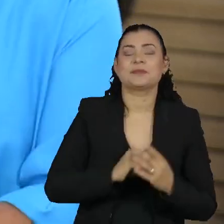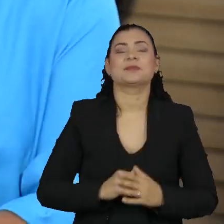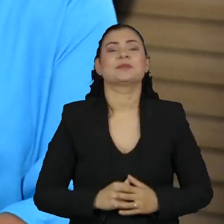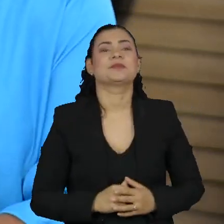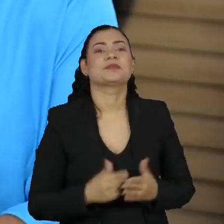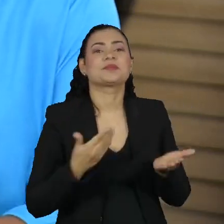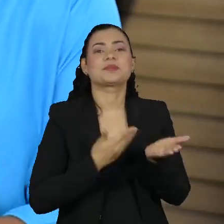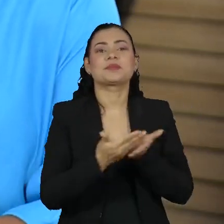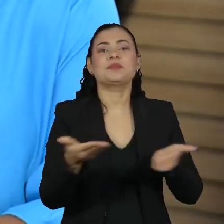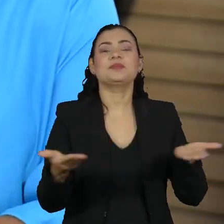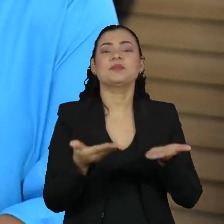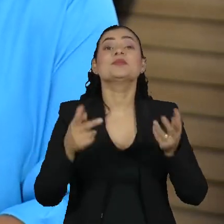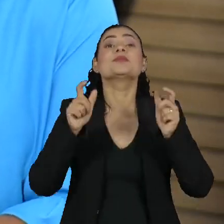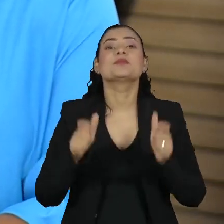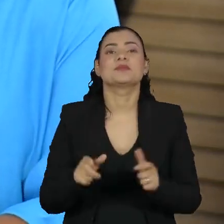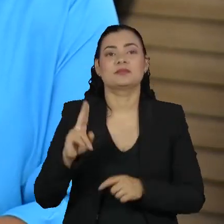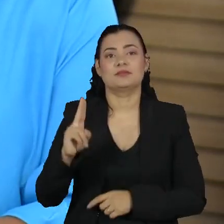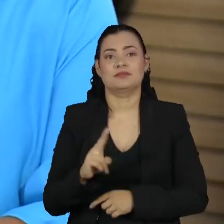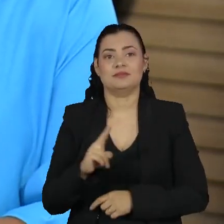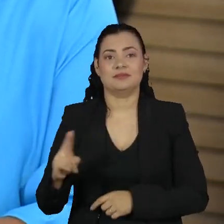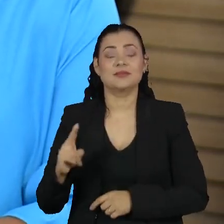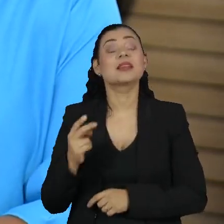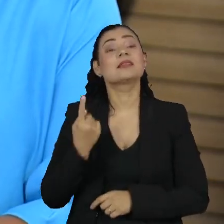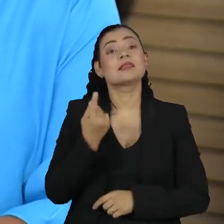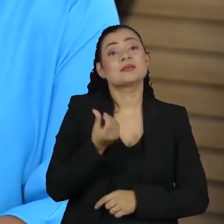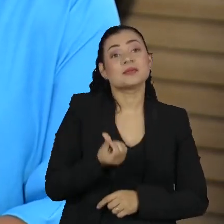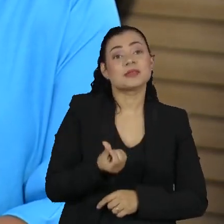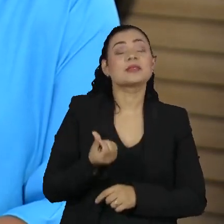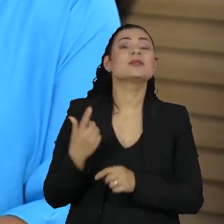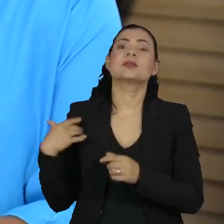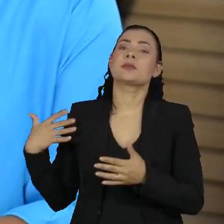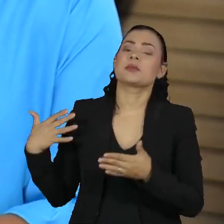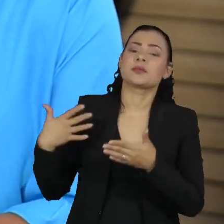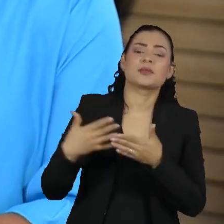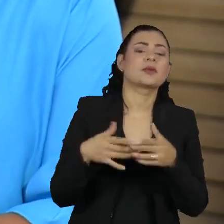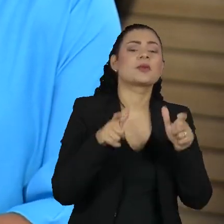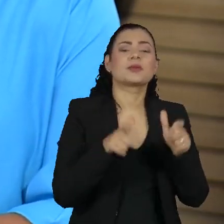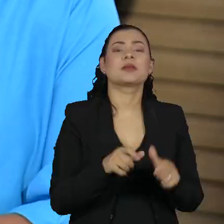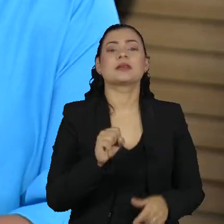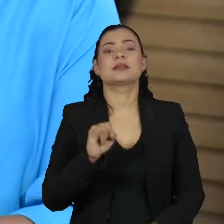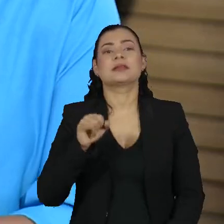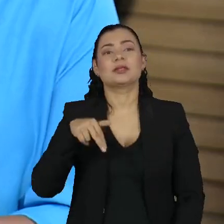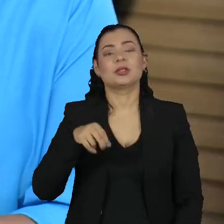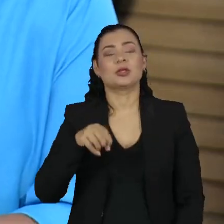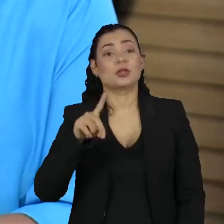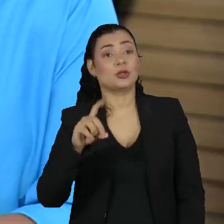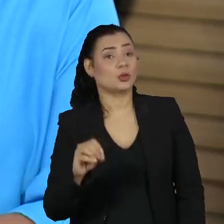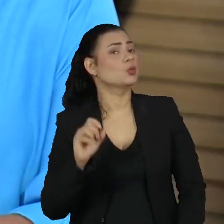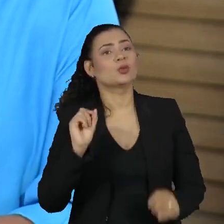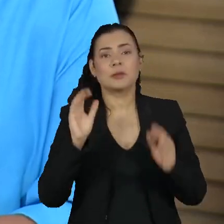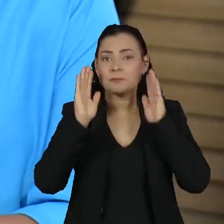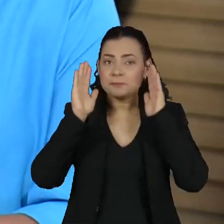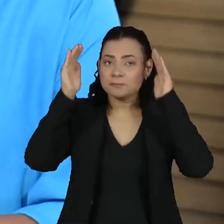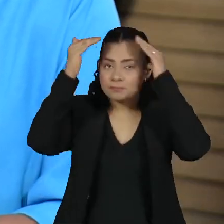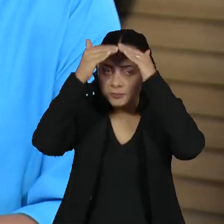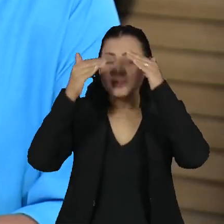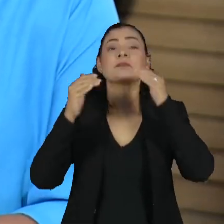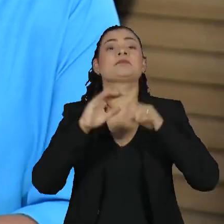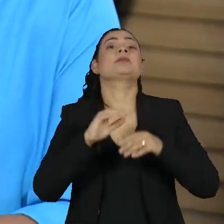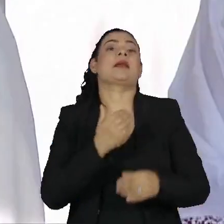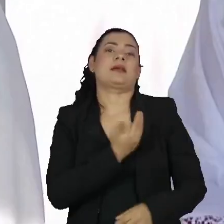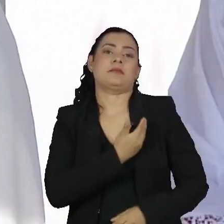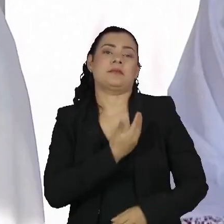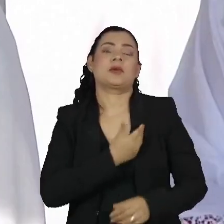começou hoje no Vaticano a décima sexta edição do sínodo convocado pelo Papa Francisco para discutir reformas na